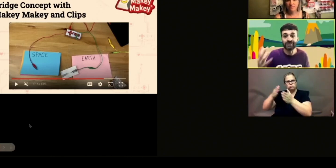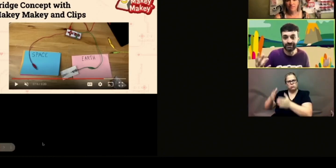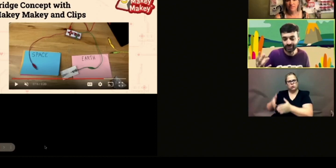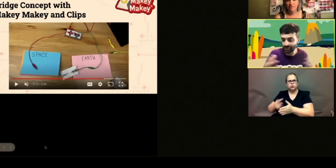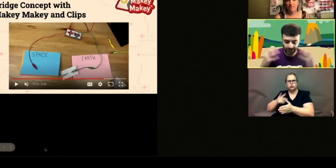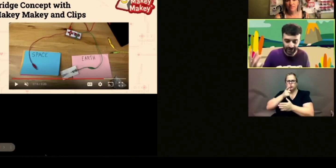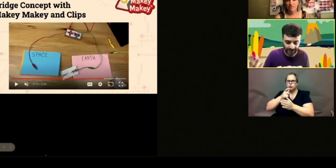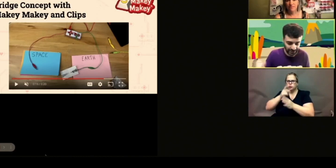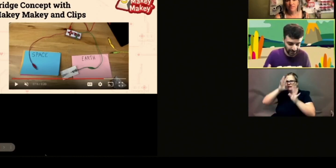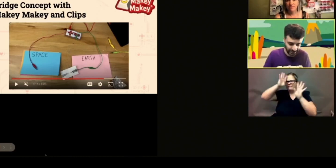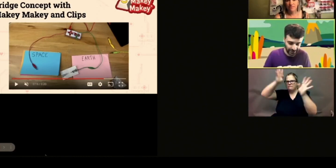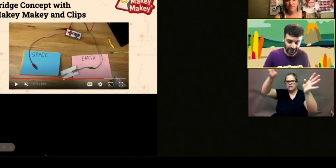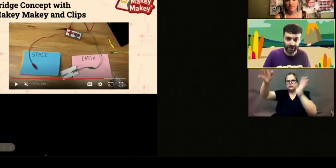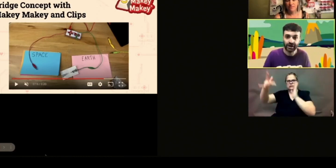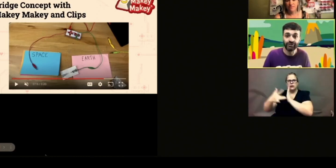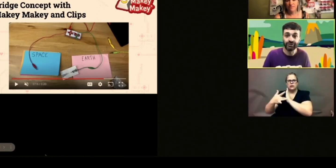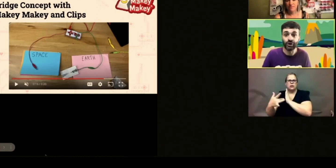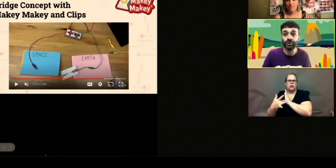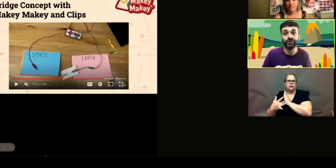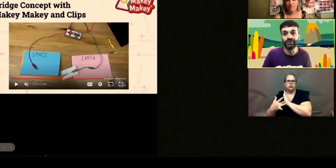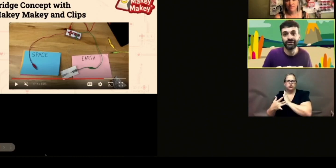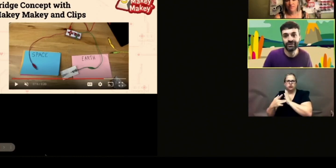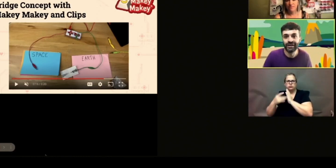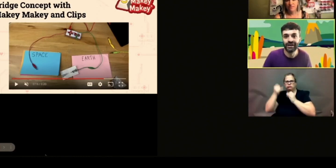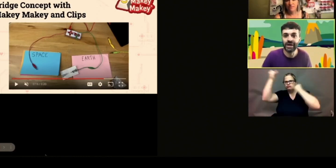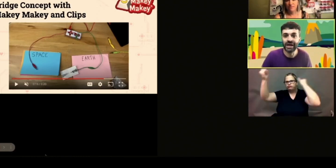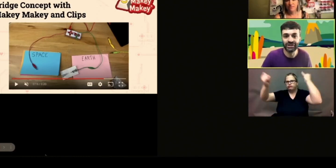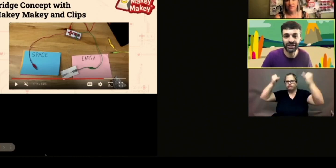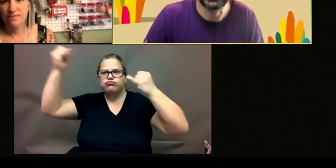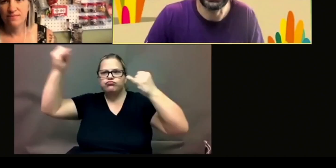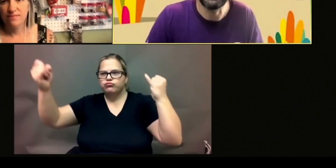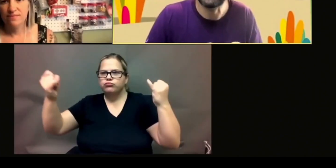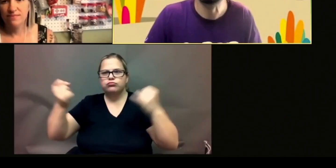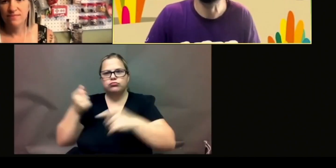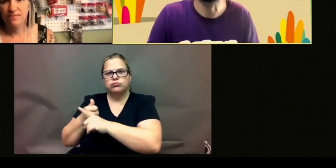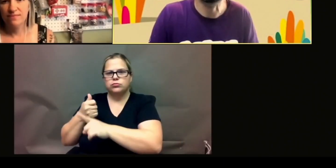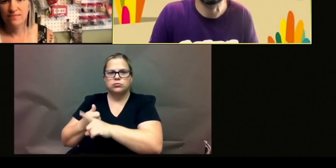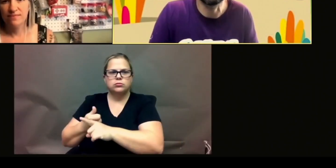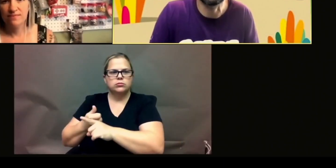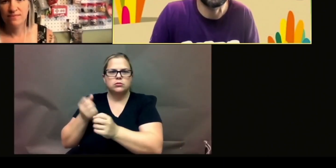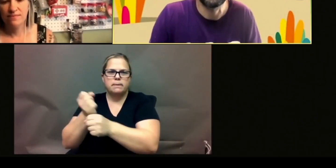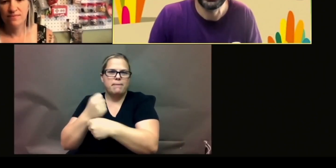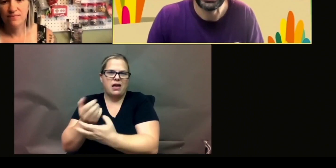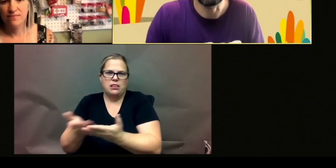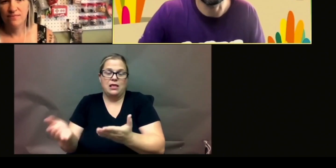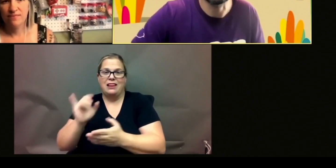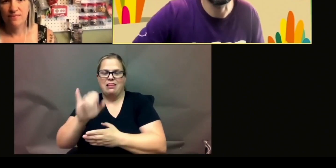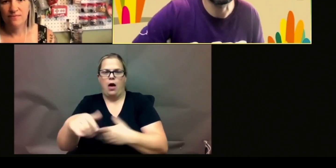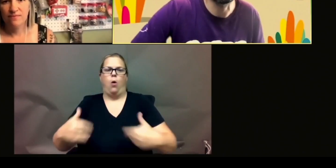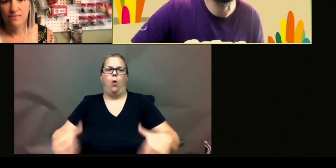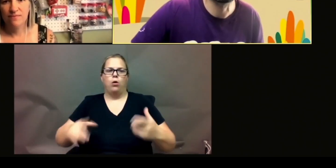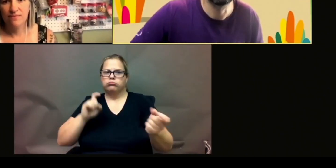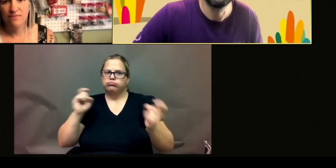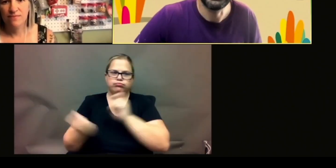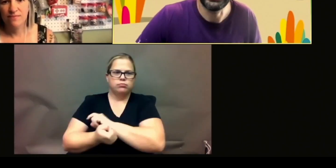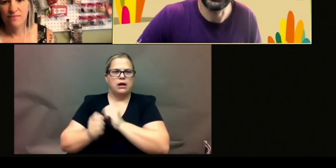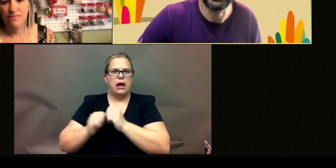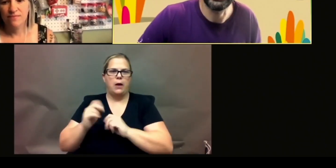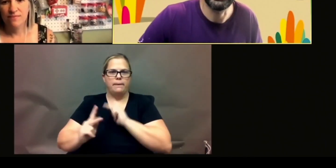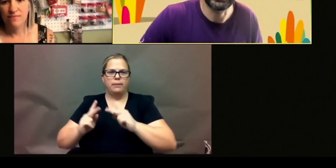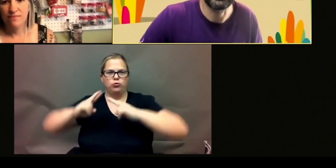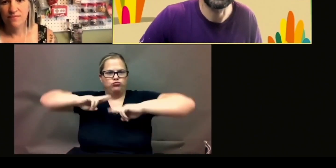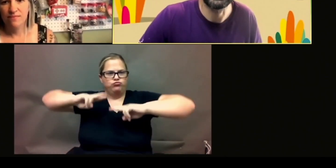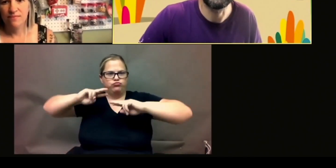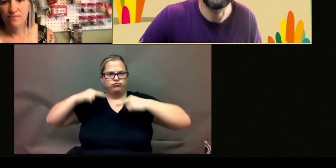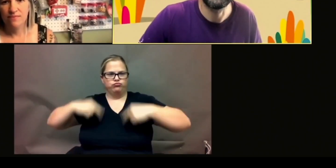a sua própria tecnologia. E sai inventando coisa. A partir da sua própria imaginação. E eu acho que isso